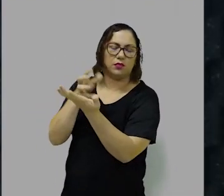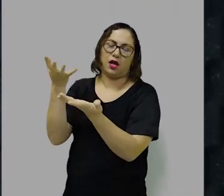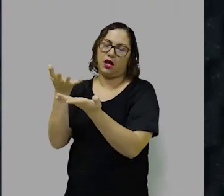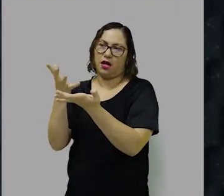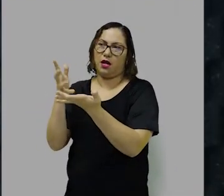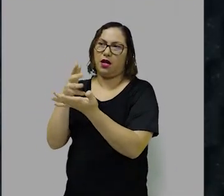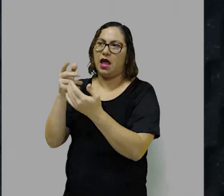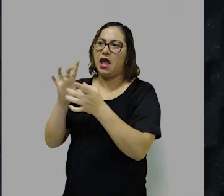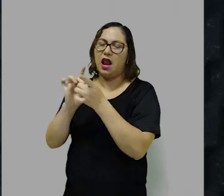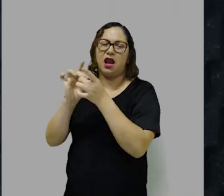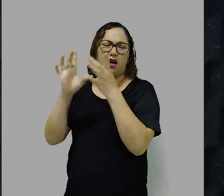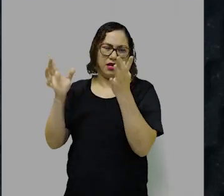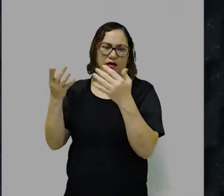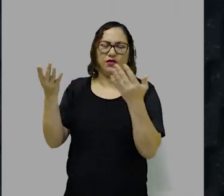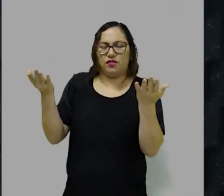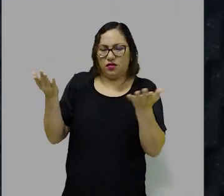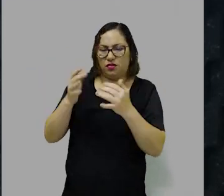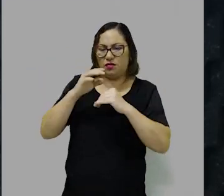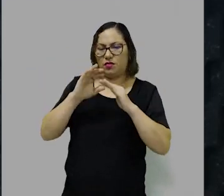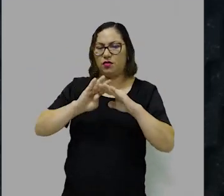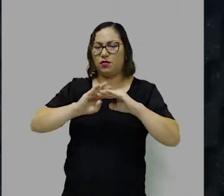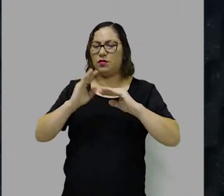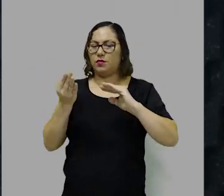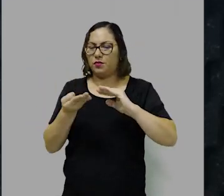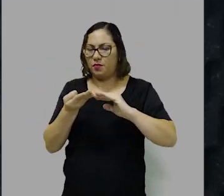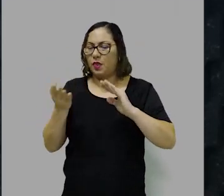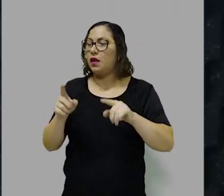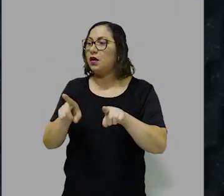muito livre. E aí, quando ele começa a trabalhar essas